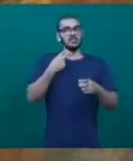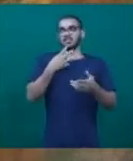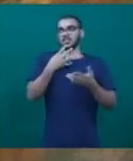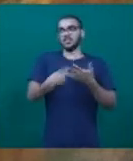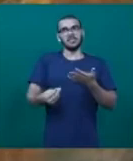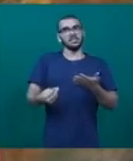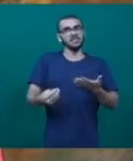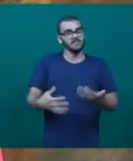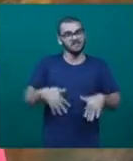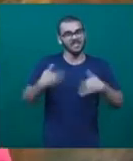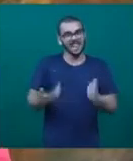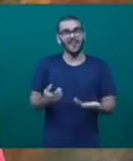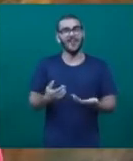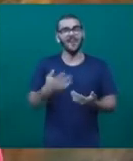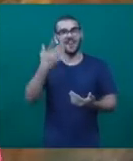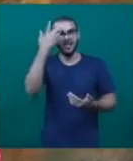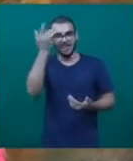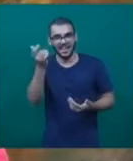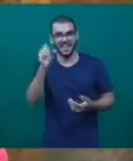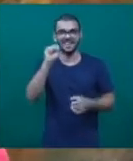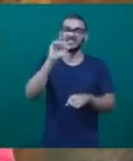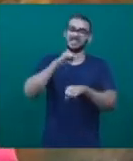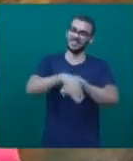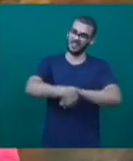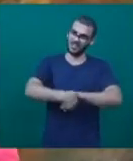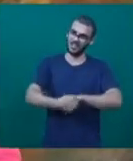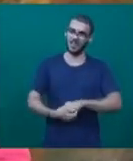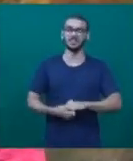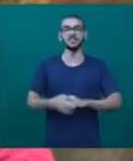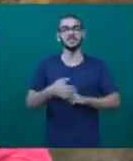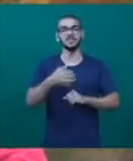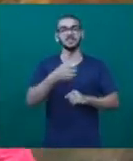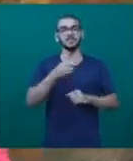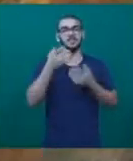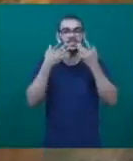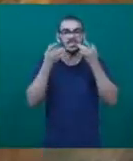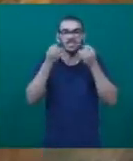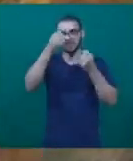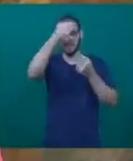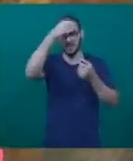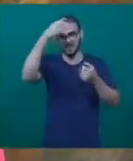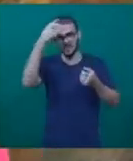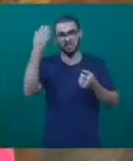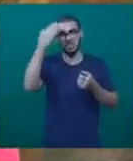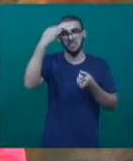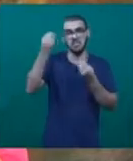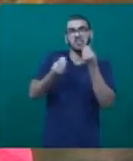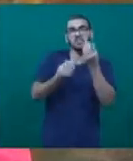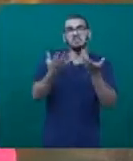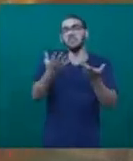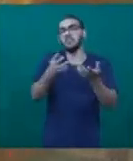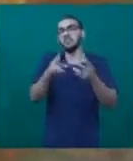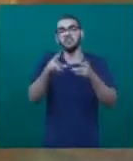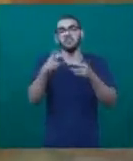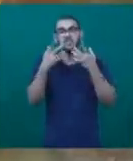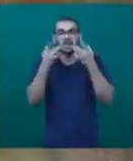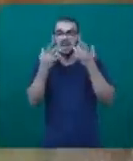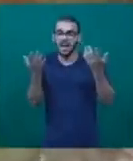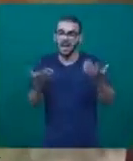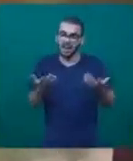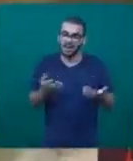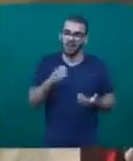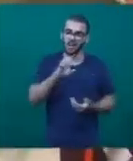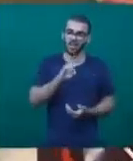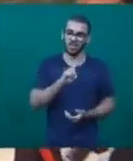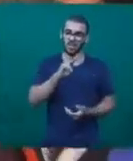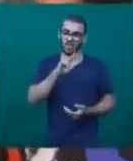Vai ser apresentado amanhã às 8 da noite aqui no Teatro Municipal. Para saber mais sobre a peça, eu converso com a Duda Maia, que é a diretora